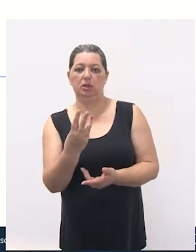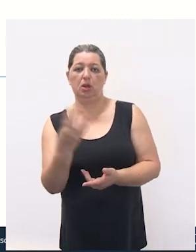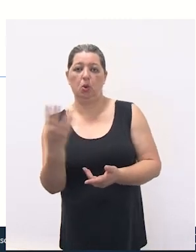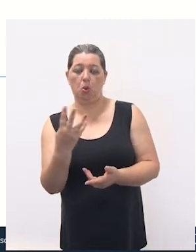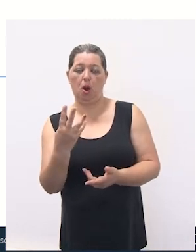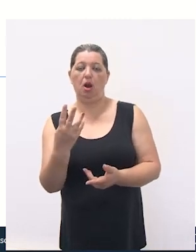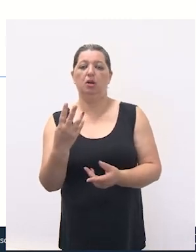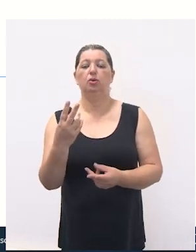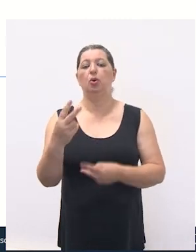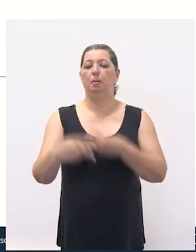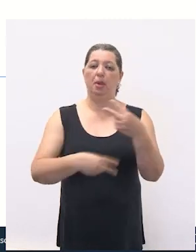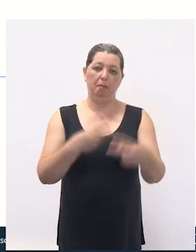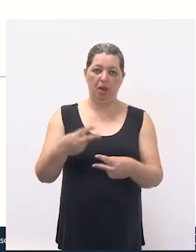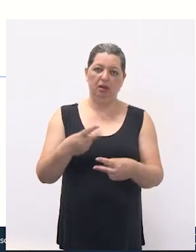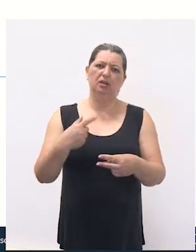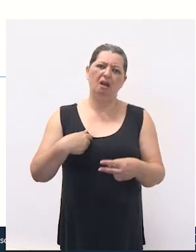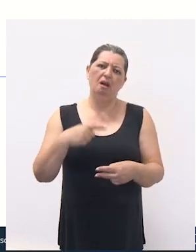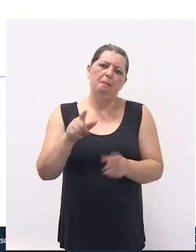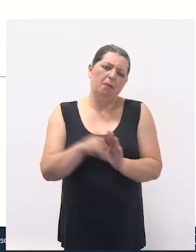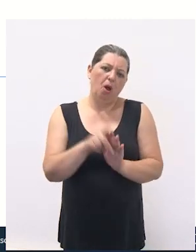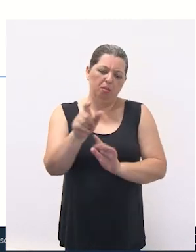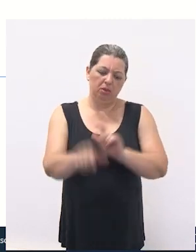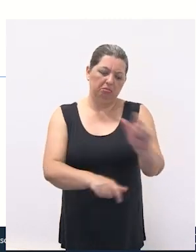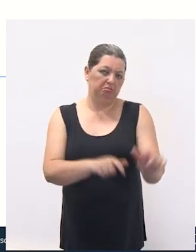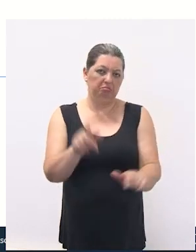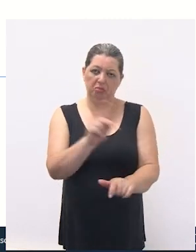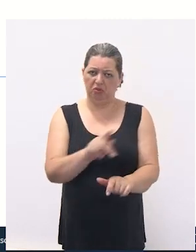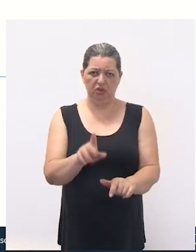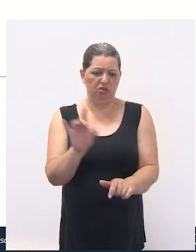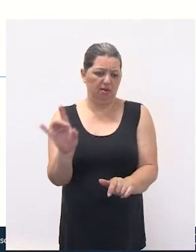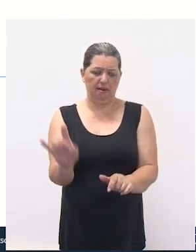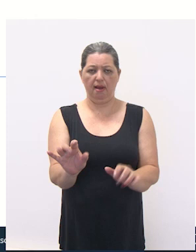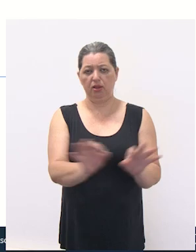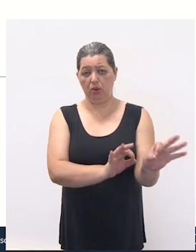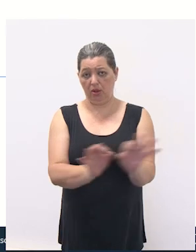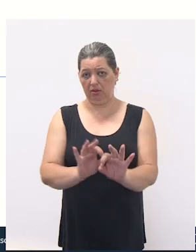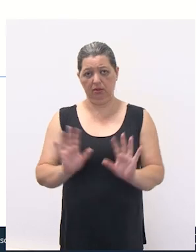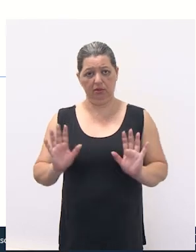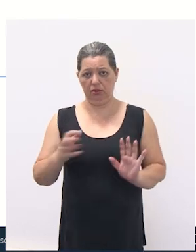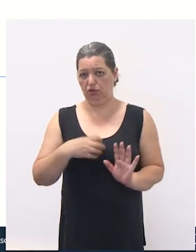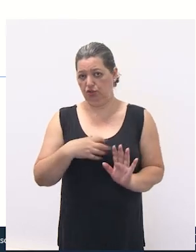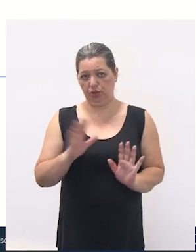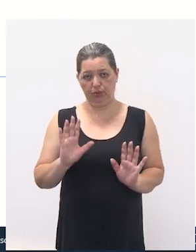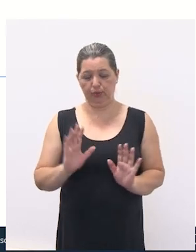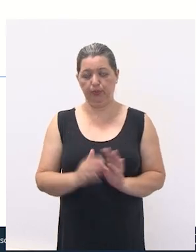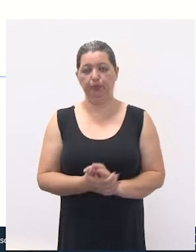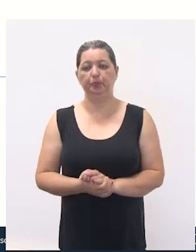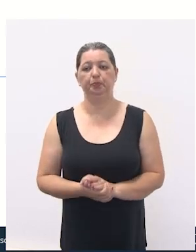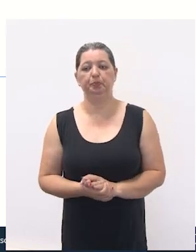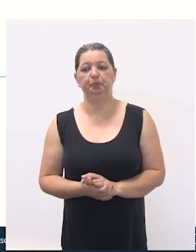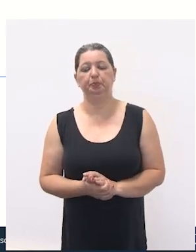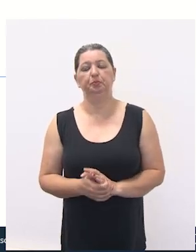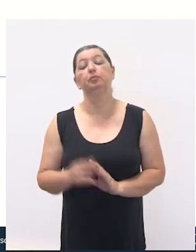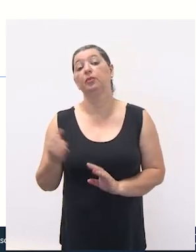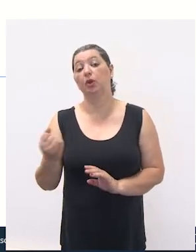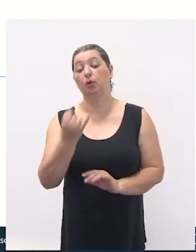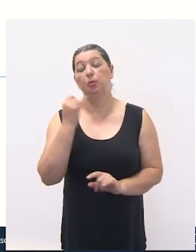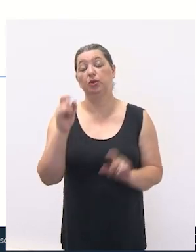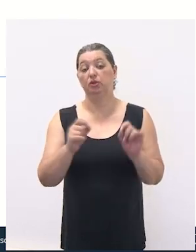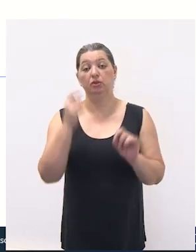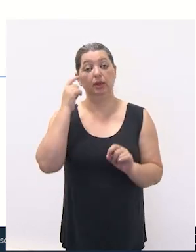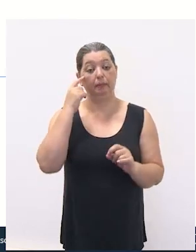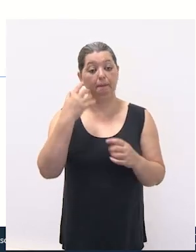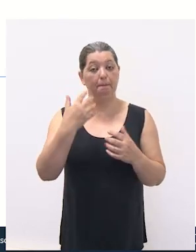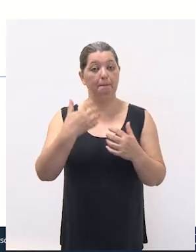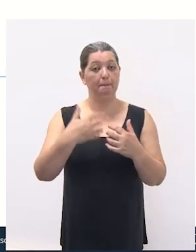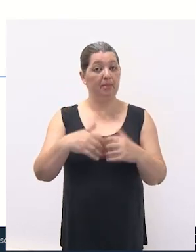é uma questão de organização da organização pessoa, né? do professor, né? Porque o importante, gente, que você tem que pensar aqui